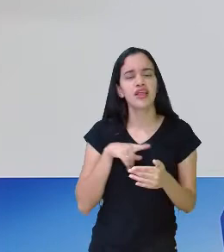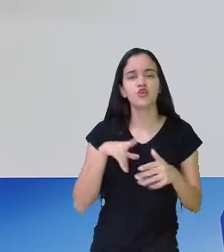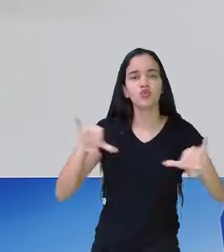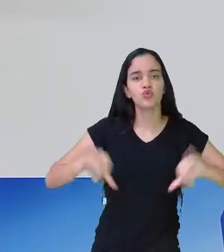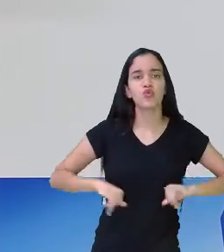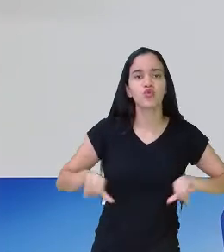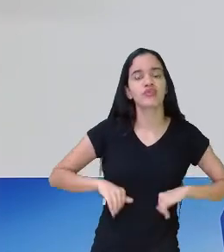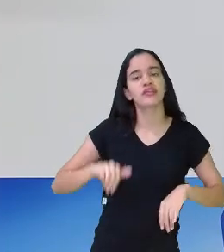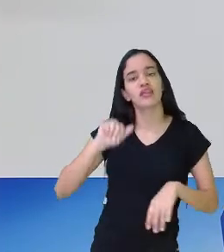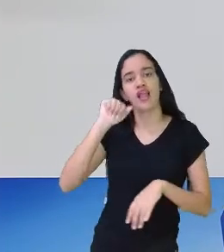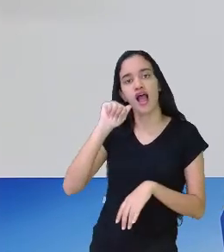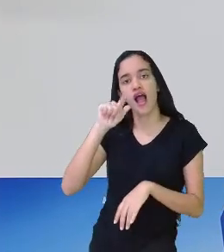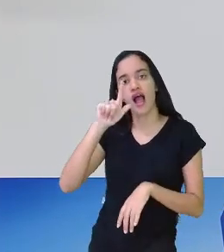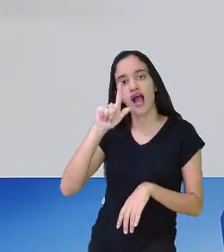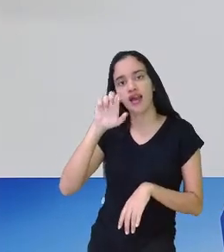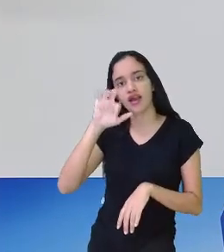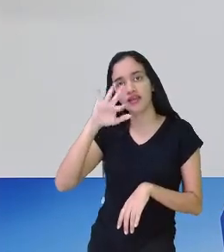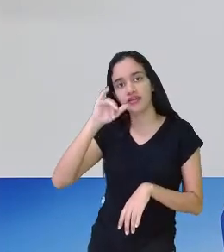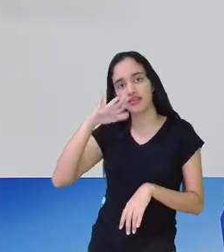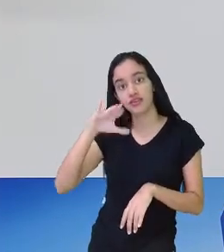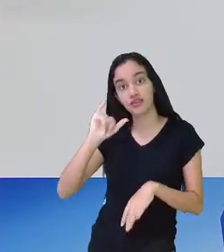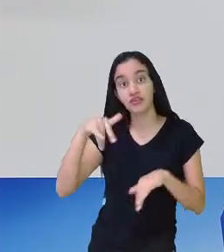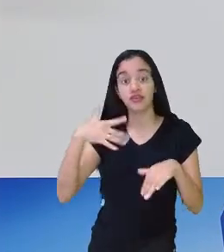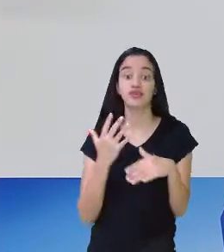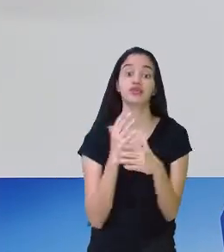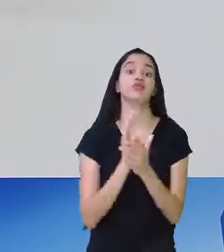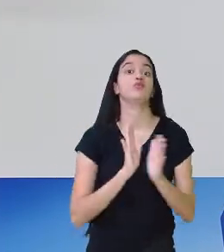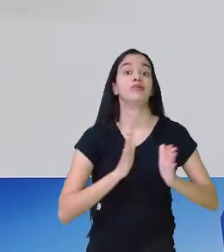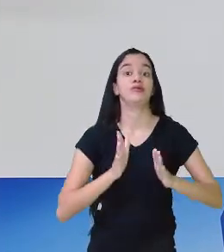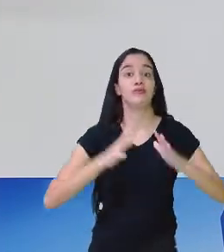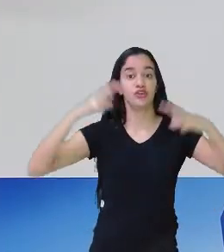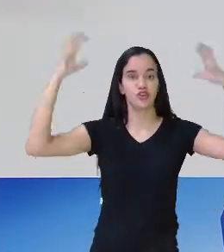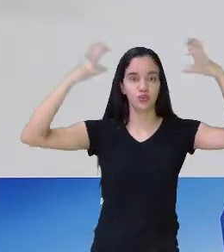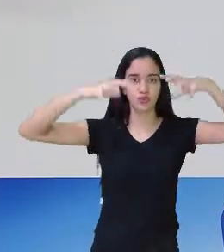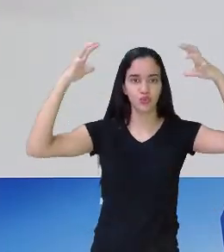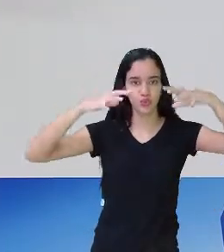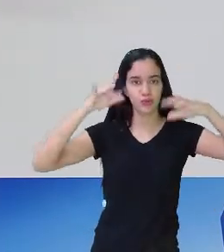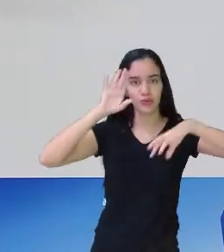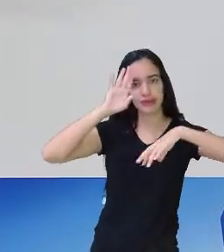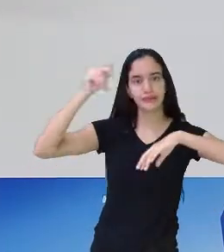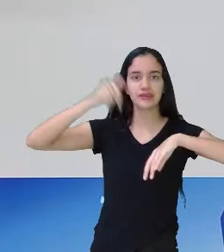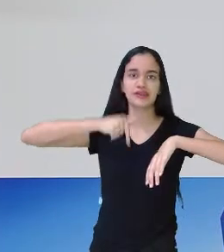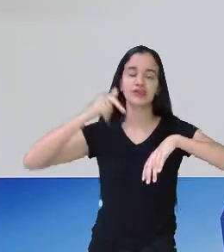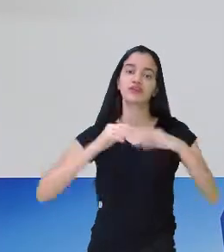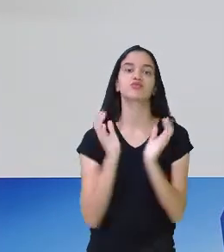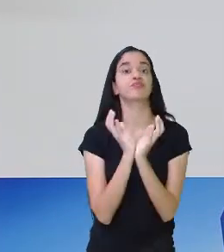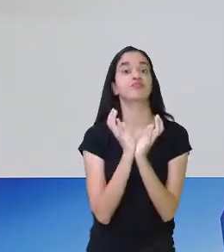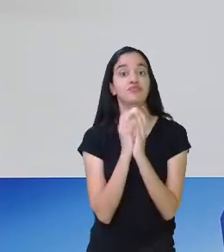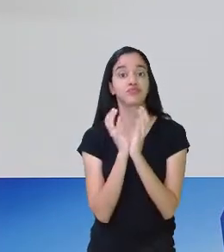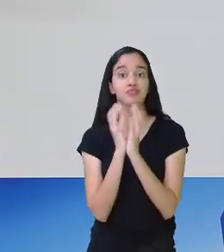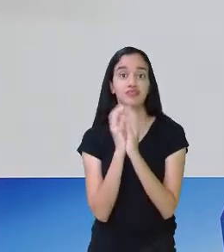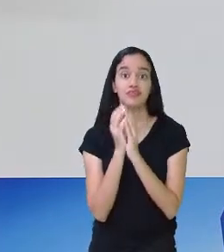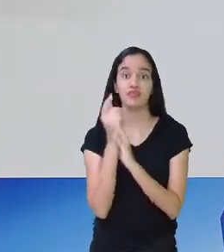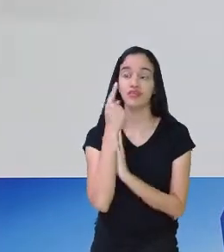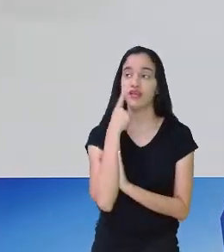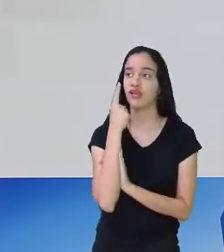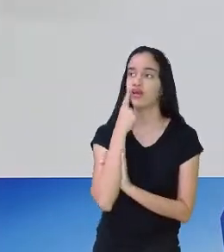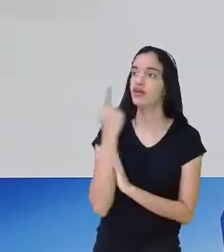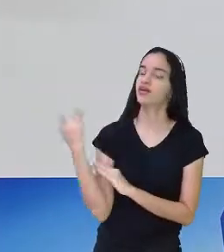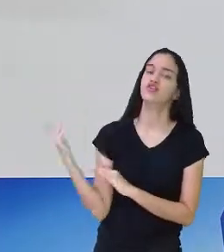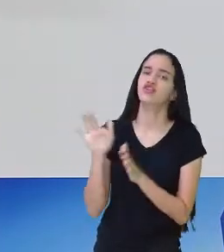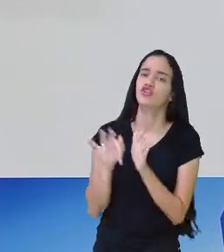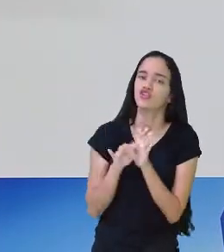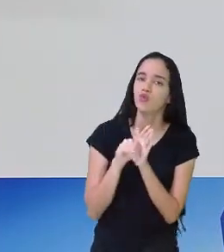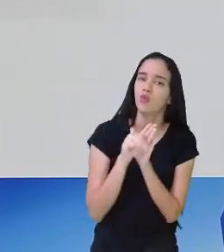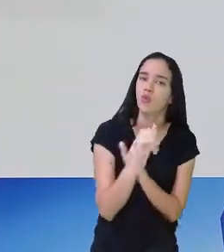de alergia nesse período mais chuvoso aqui, principalmente no Recife. Por quê? Graças a esses